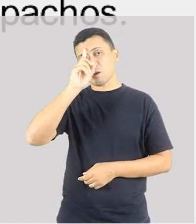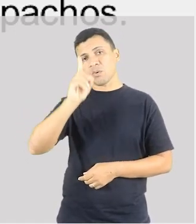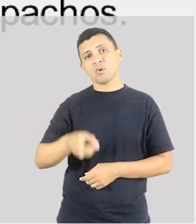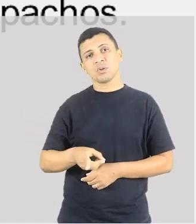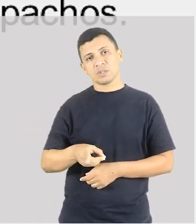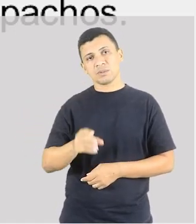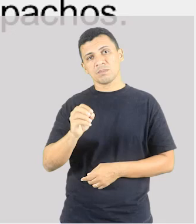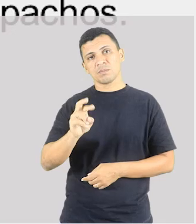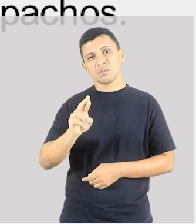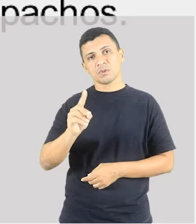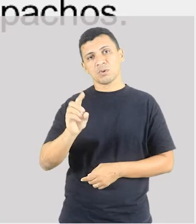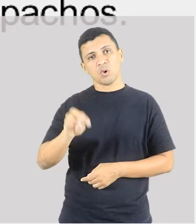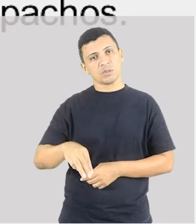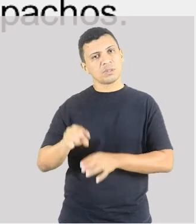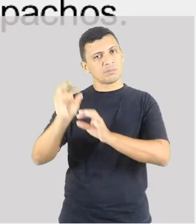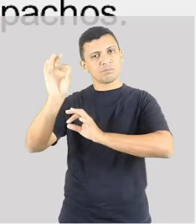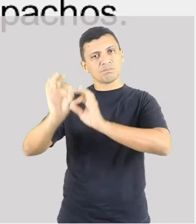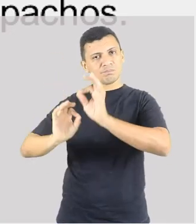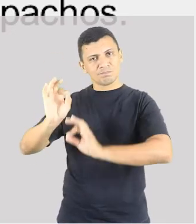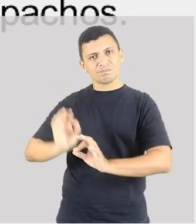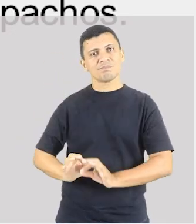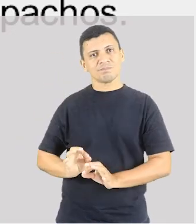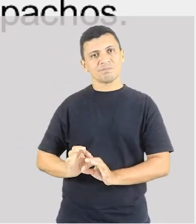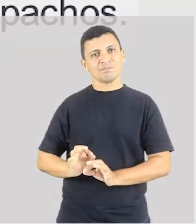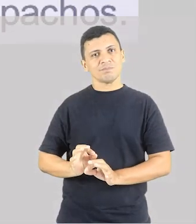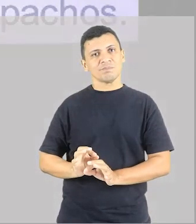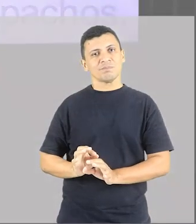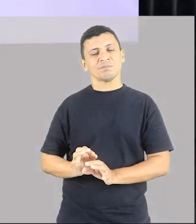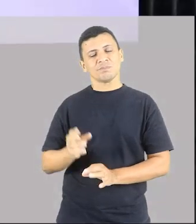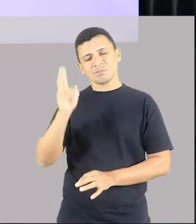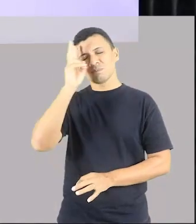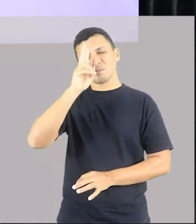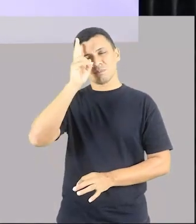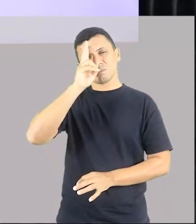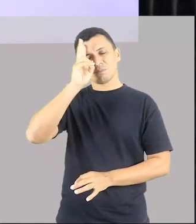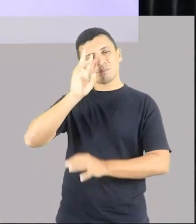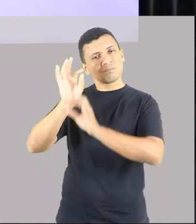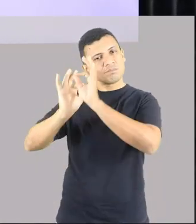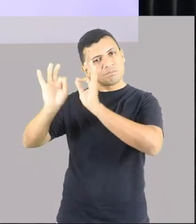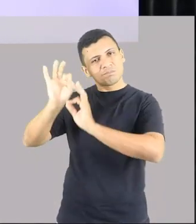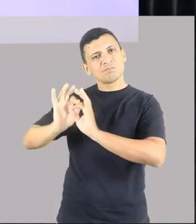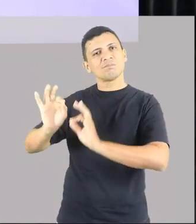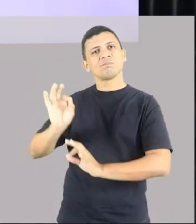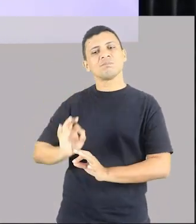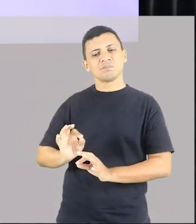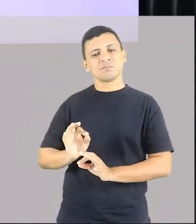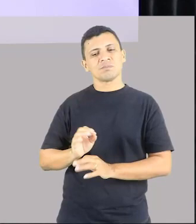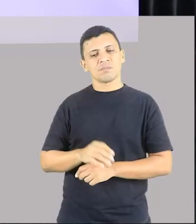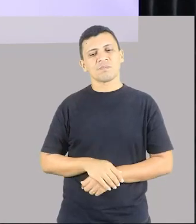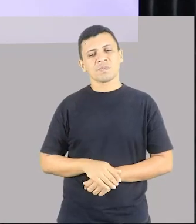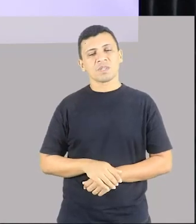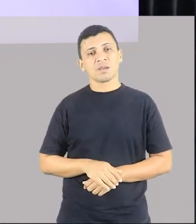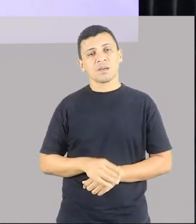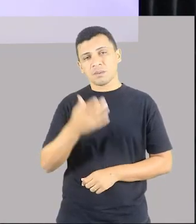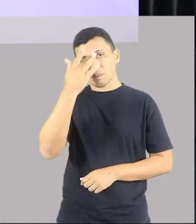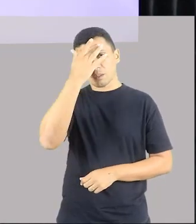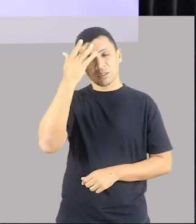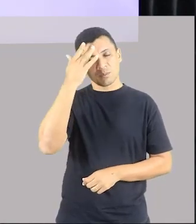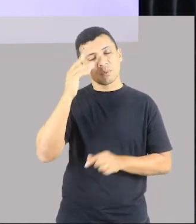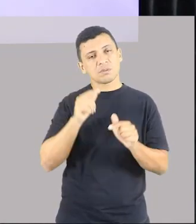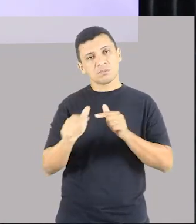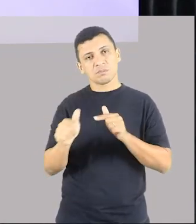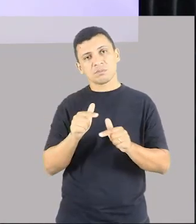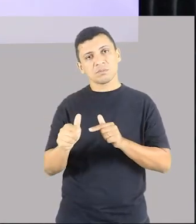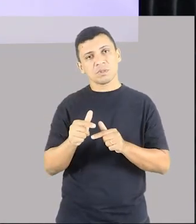de ordenamento, a gente lembra de organização. Então, dirigem-se aos servidores para